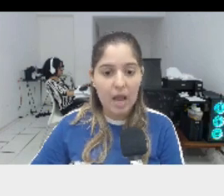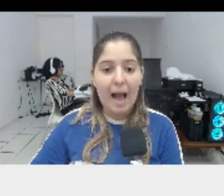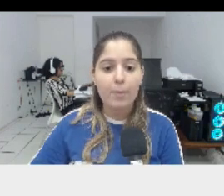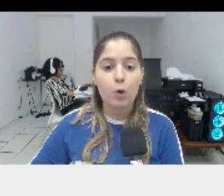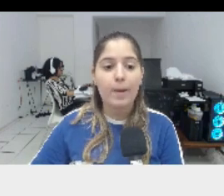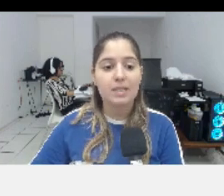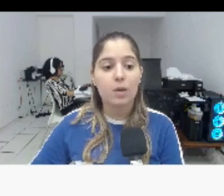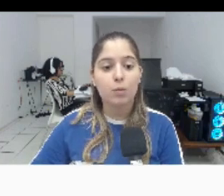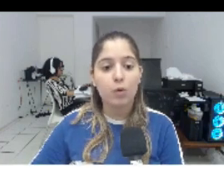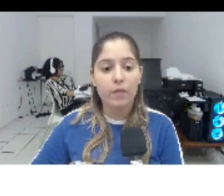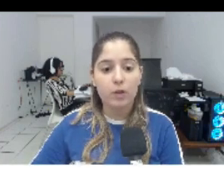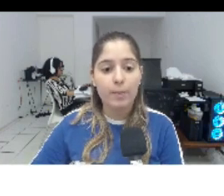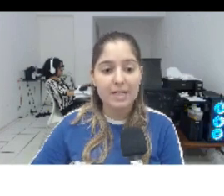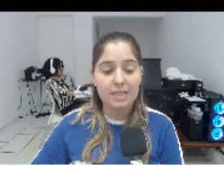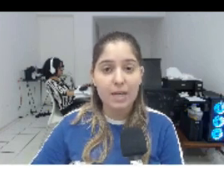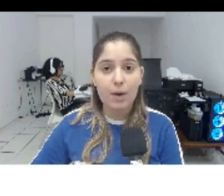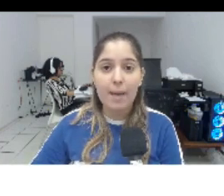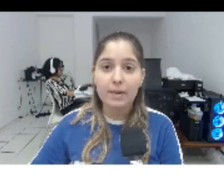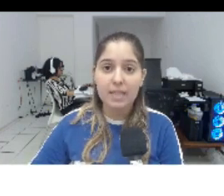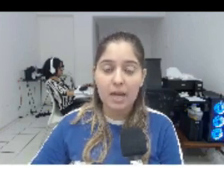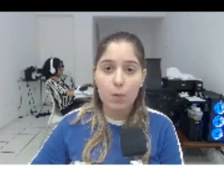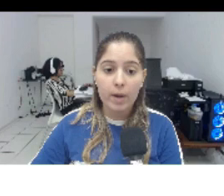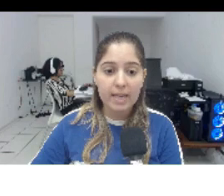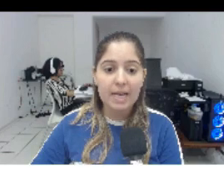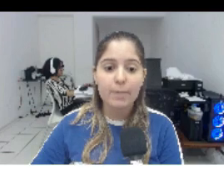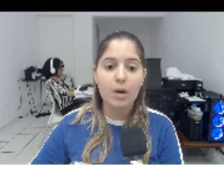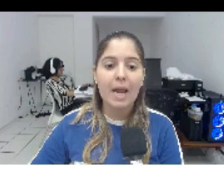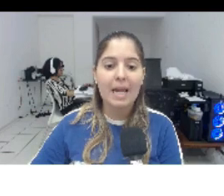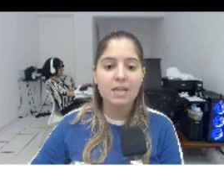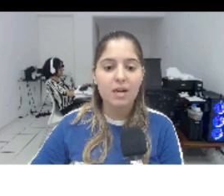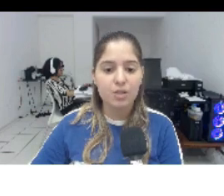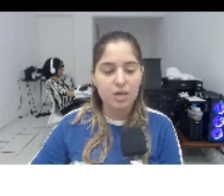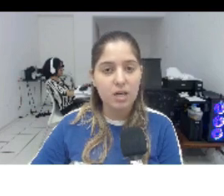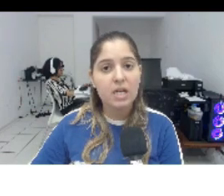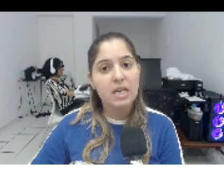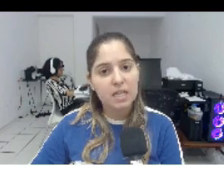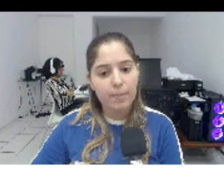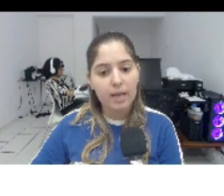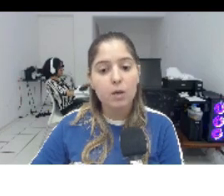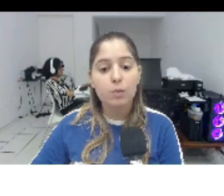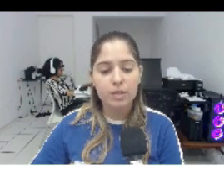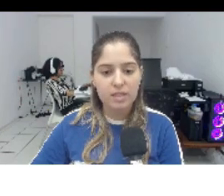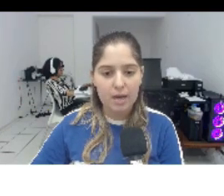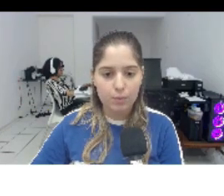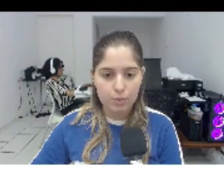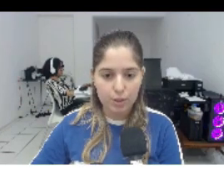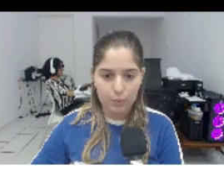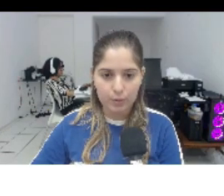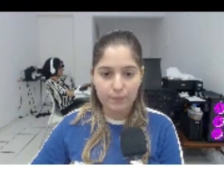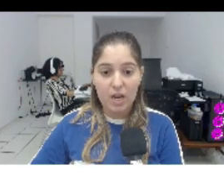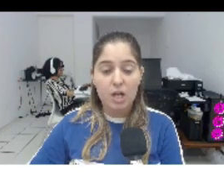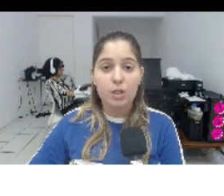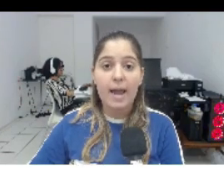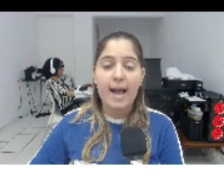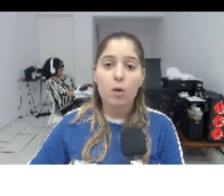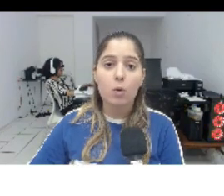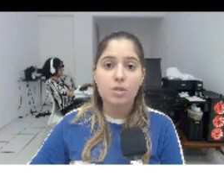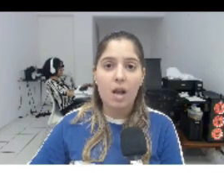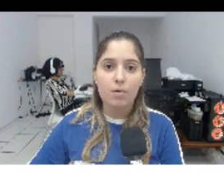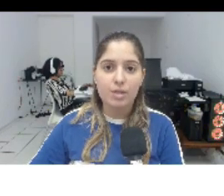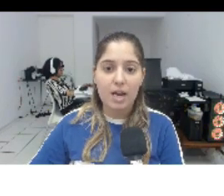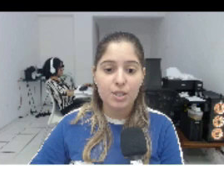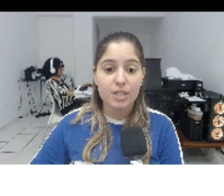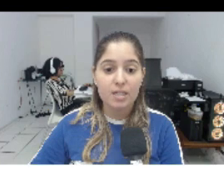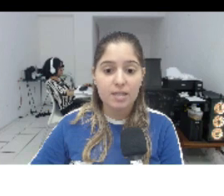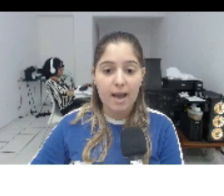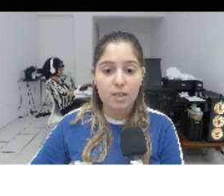Ucrânia. A preocupação do governo brasileiro é manter o equilíbrio entre a China e também os Estados Unidos. A coluna de